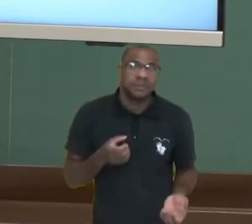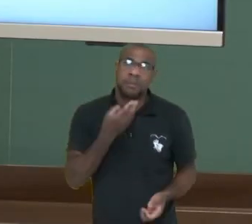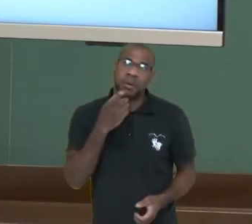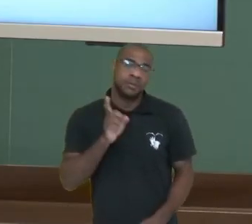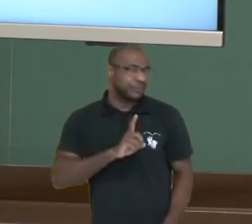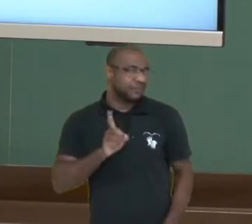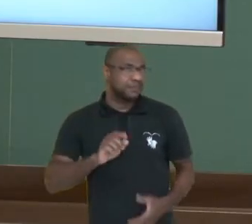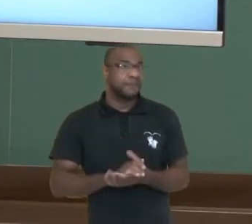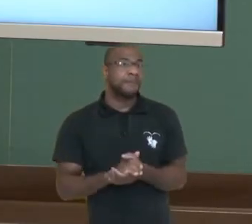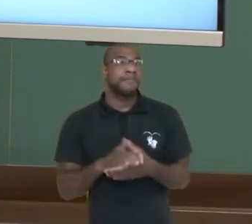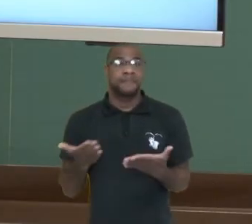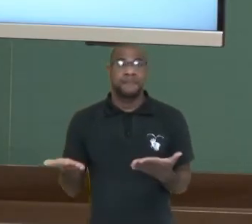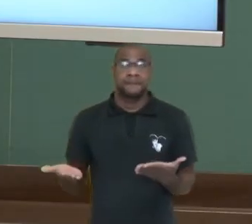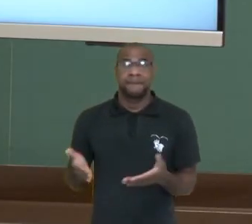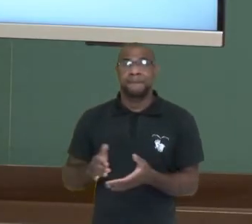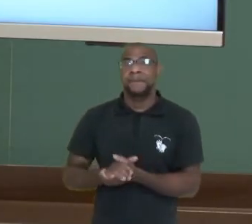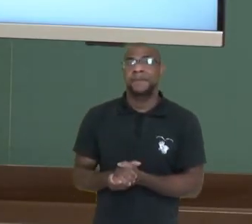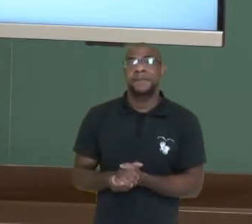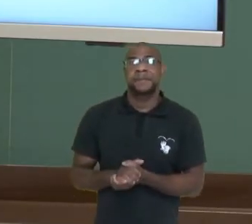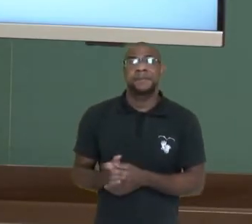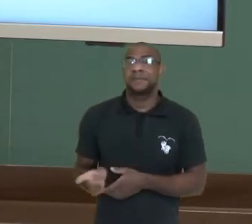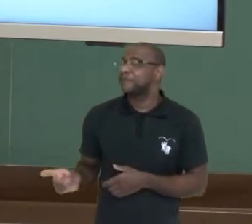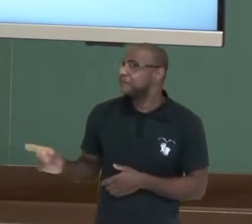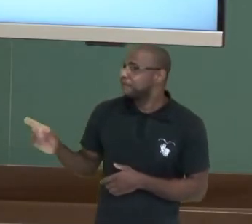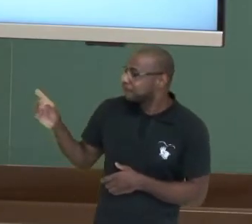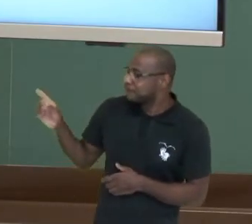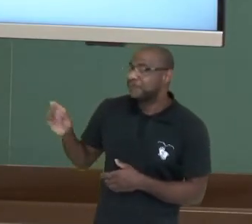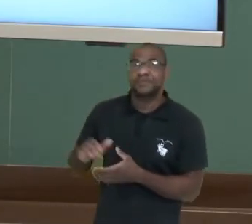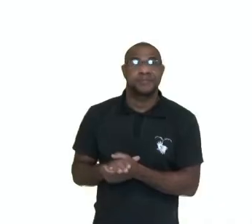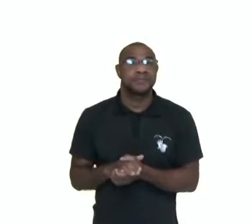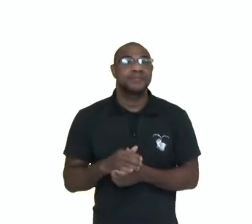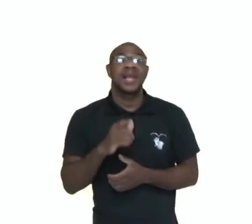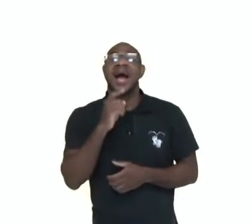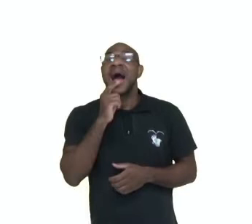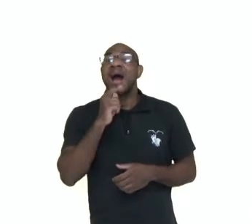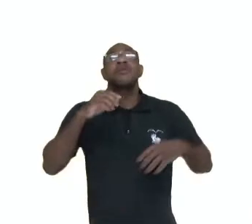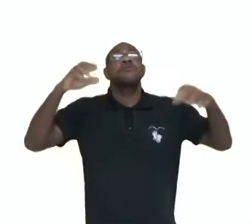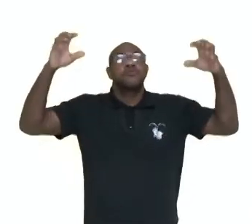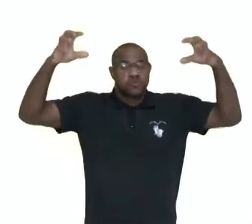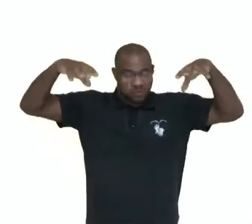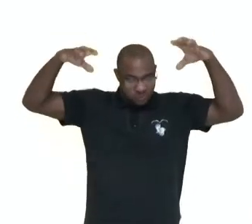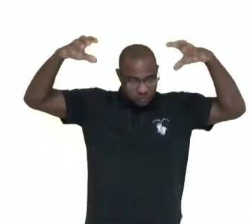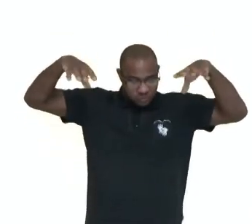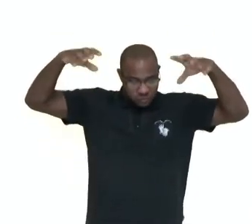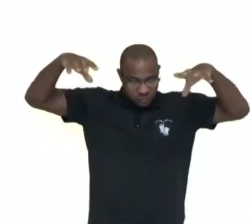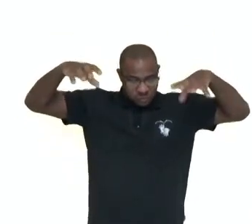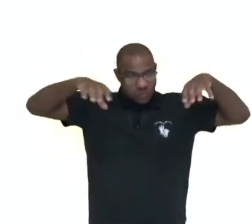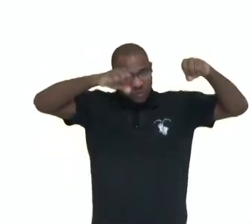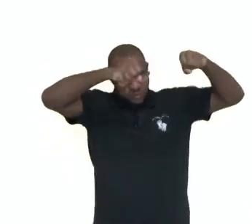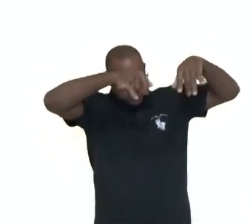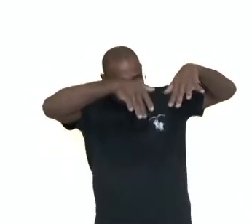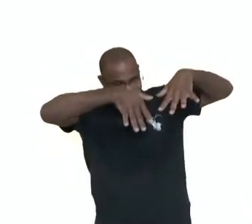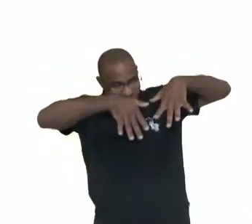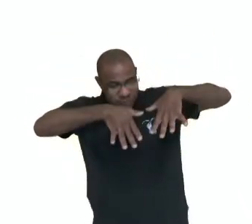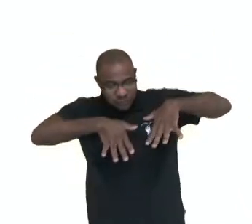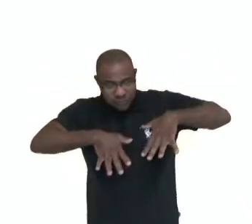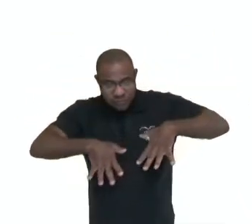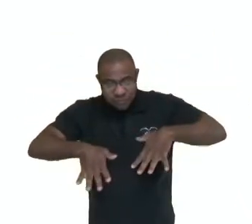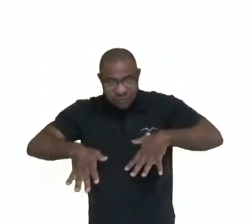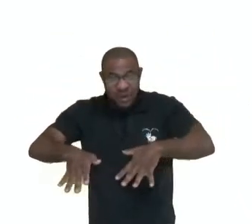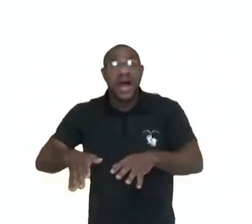Os problemas com o uso do agrotóxico vêm. As águas da chuva acabam fazendo um escoamento